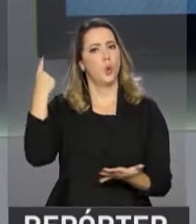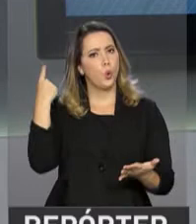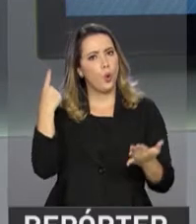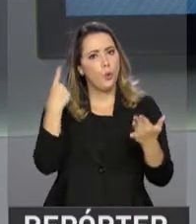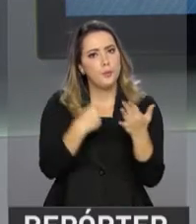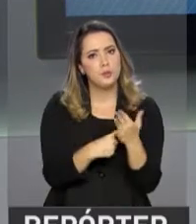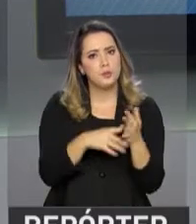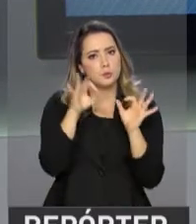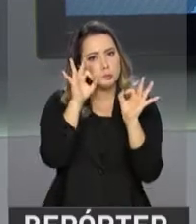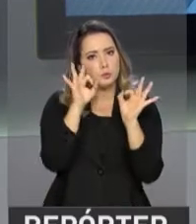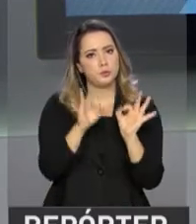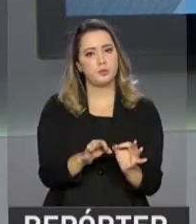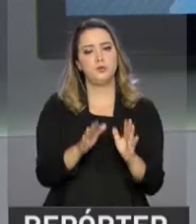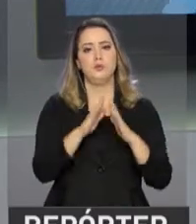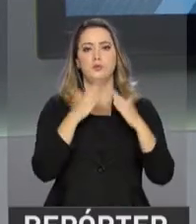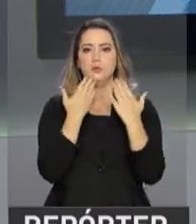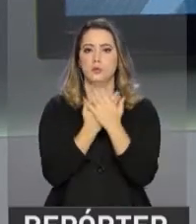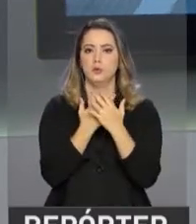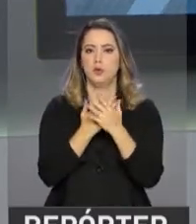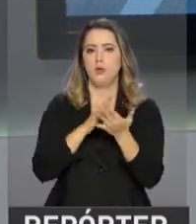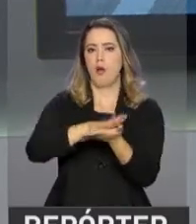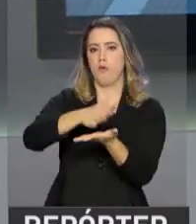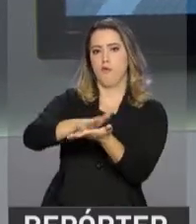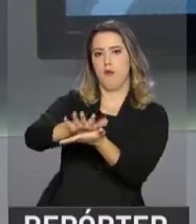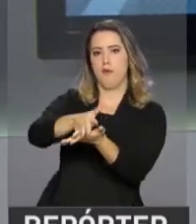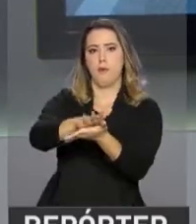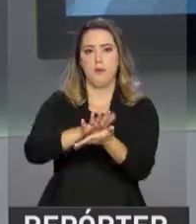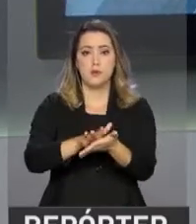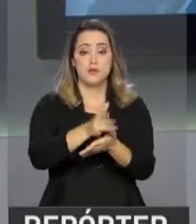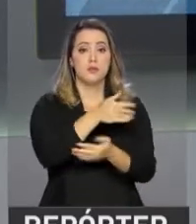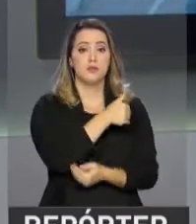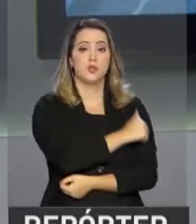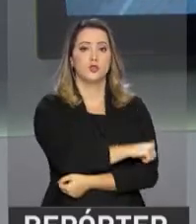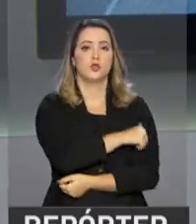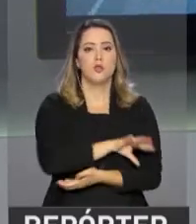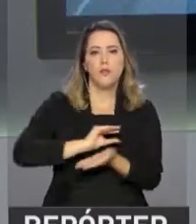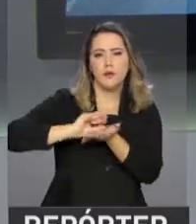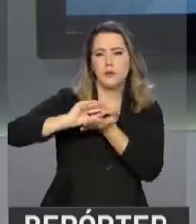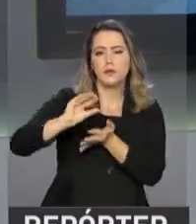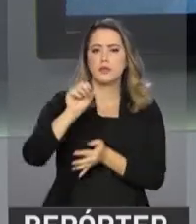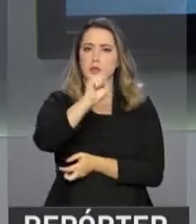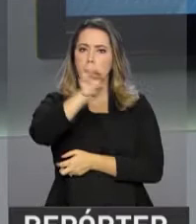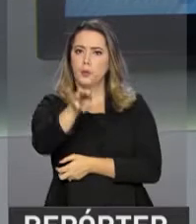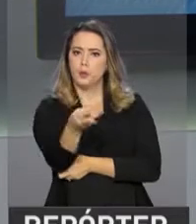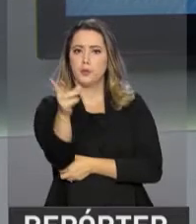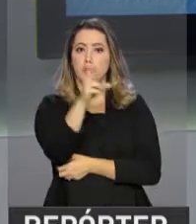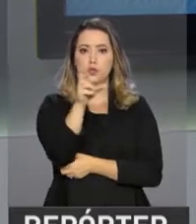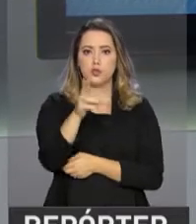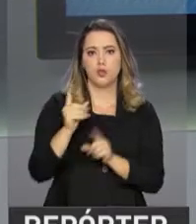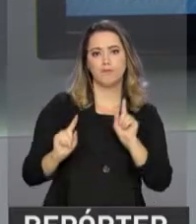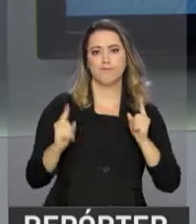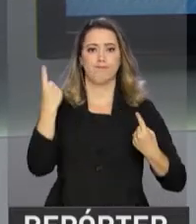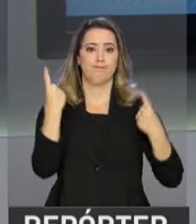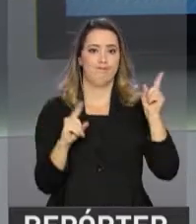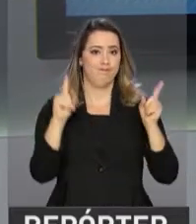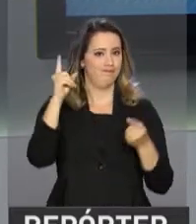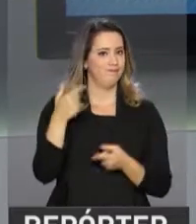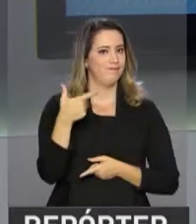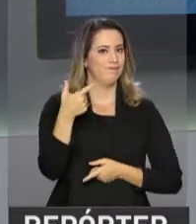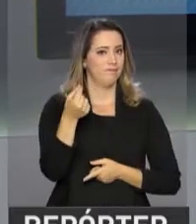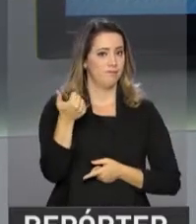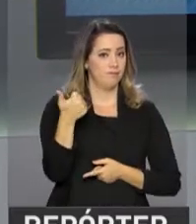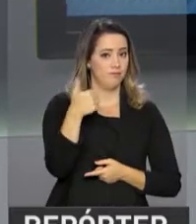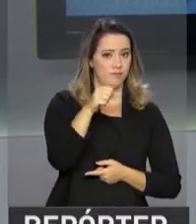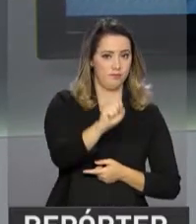o compromisso assumido com as escolas de samba do Rio de Janeiro e vai destinar R$ 8 milhões para o carnaval de 2018.